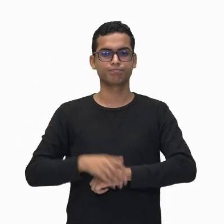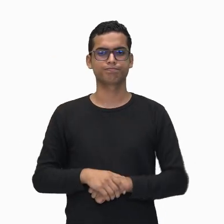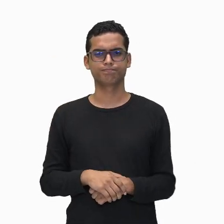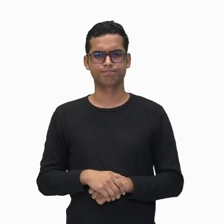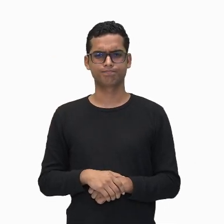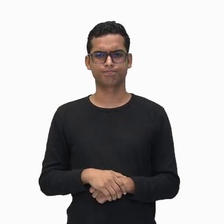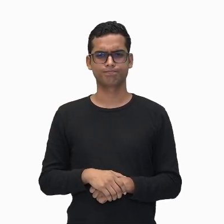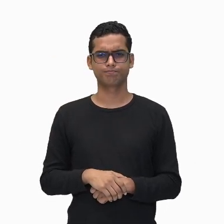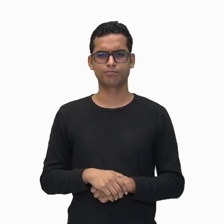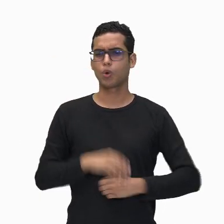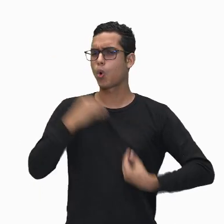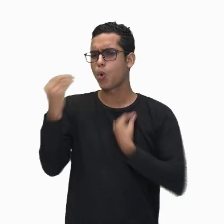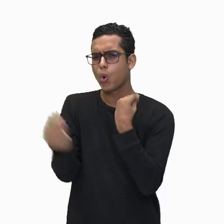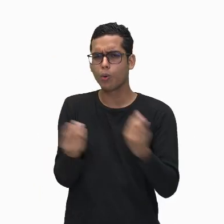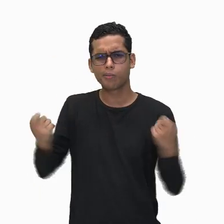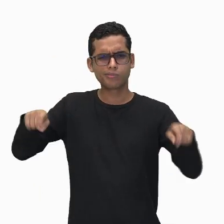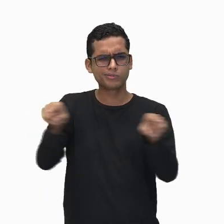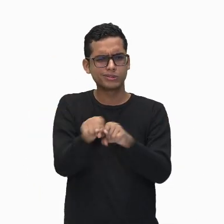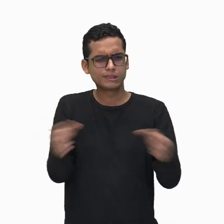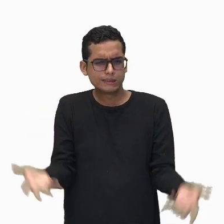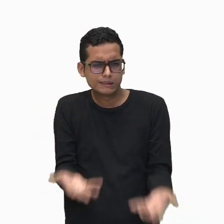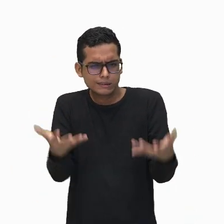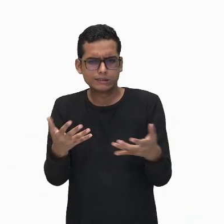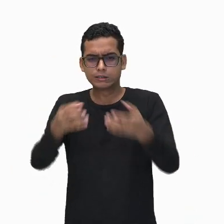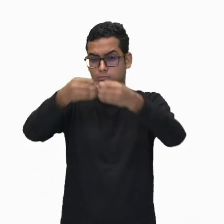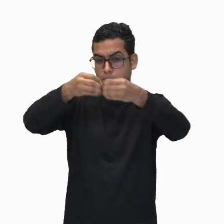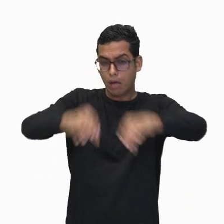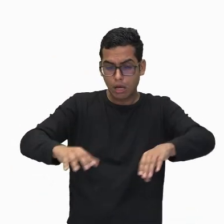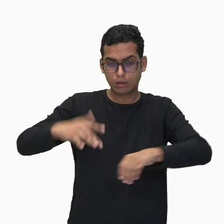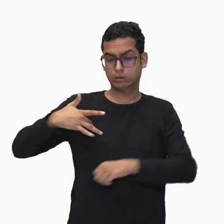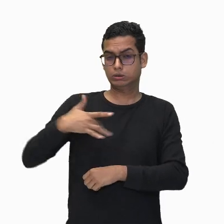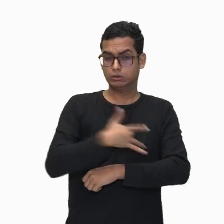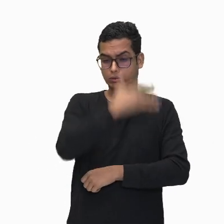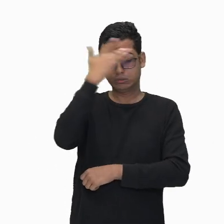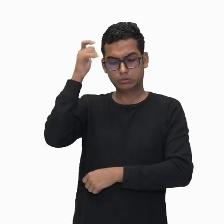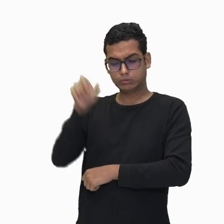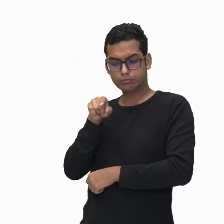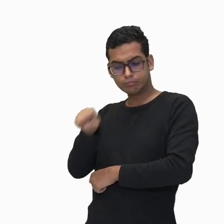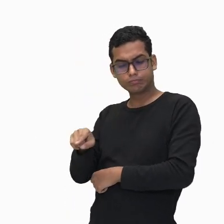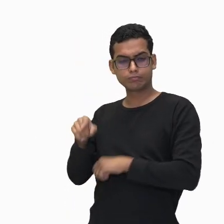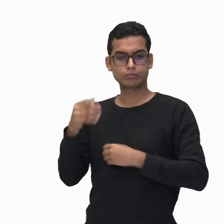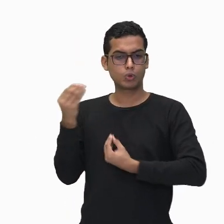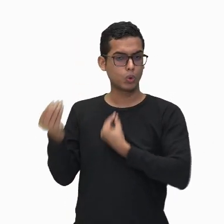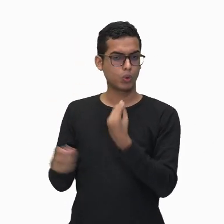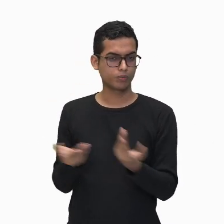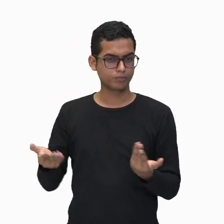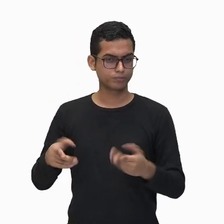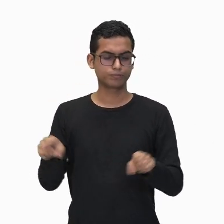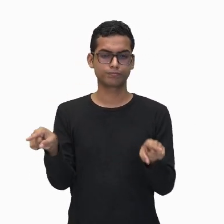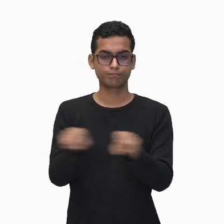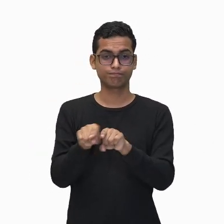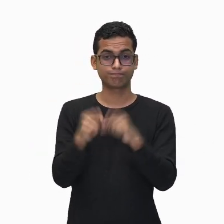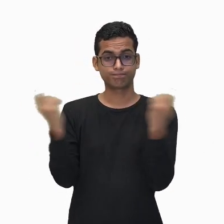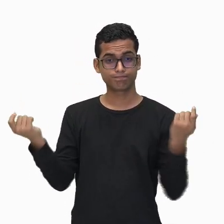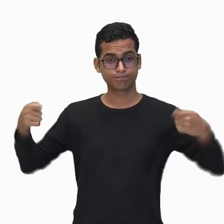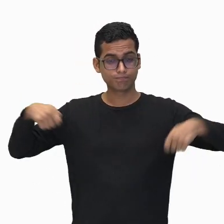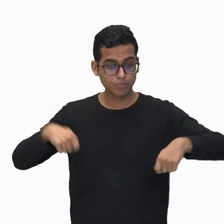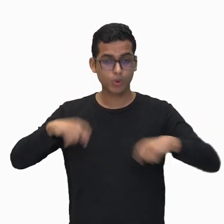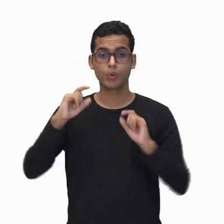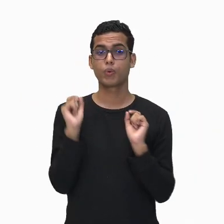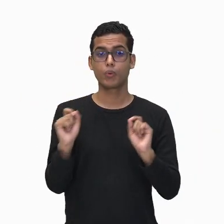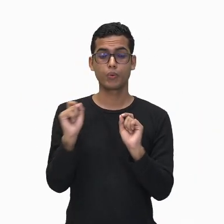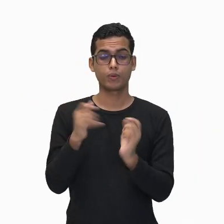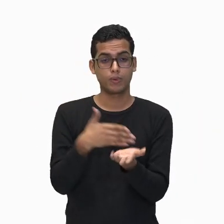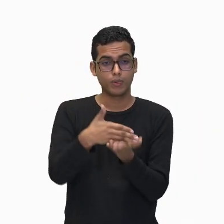pode impactar negativamente na saúde do indivíduo, sendo uma porta aí aberta para a instalação